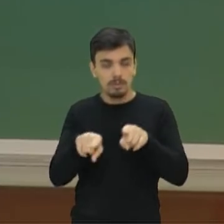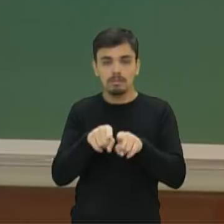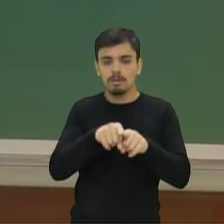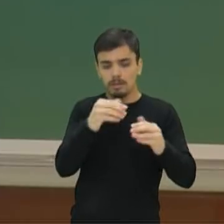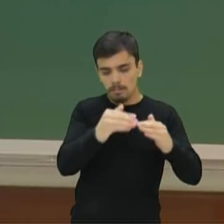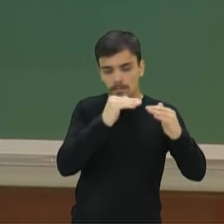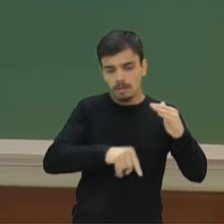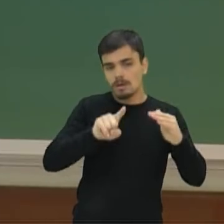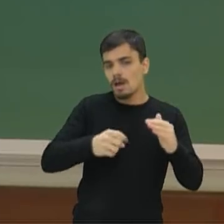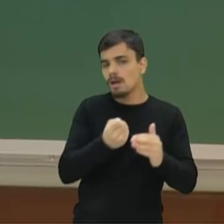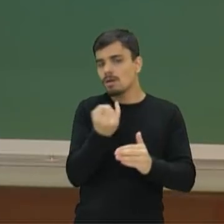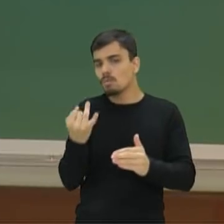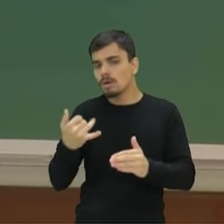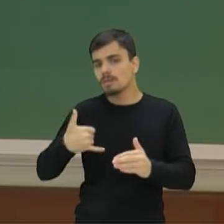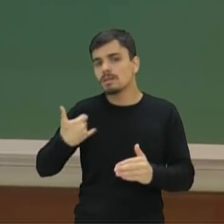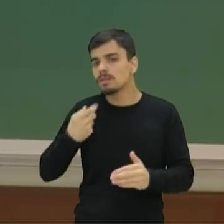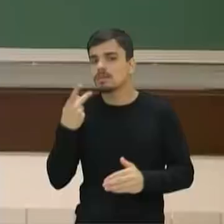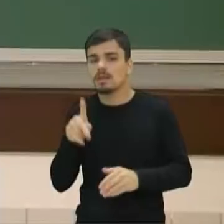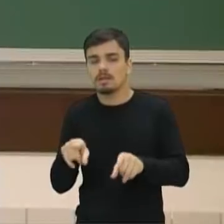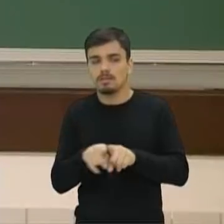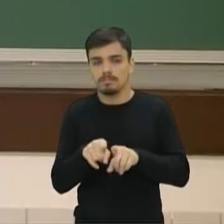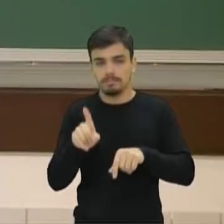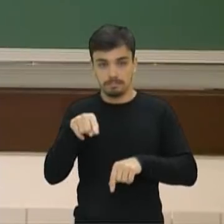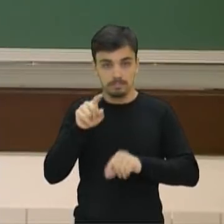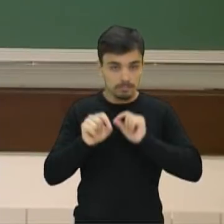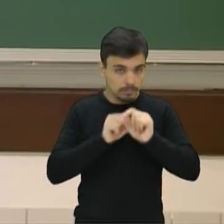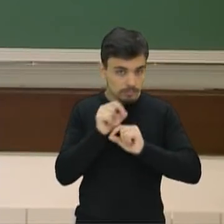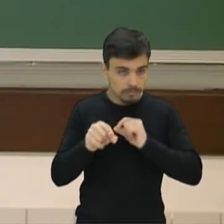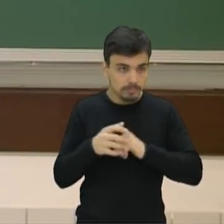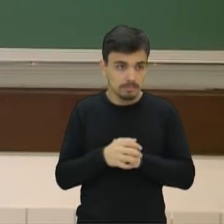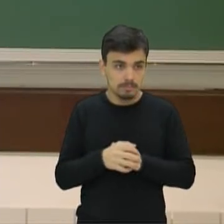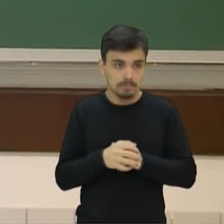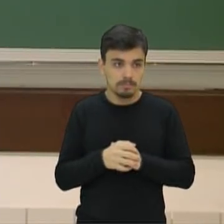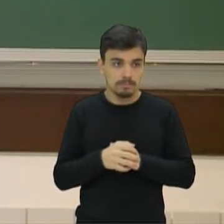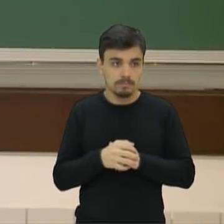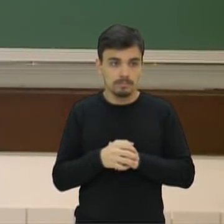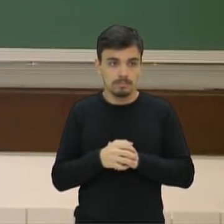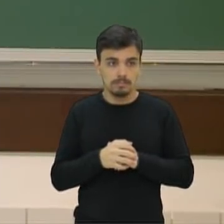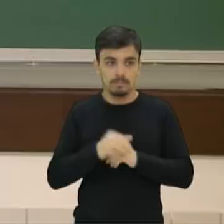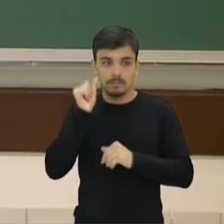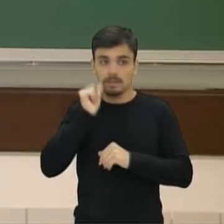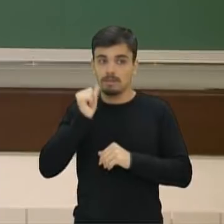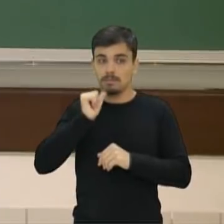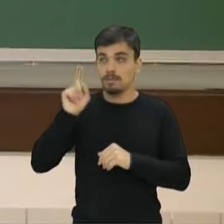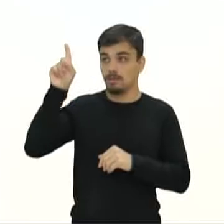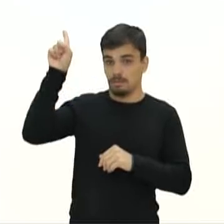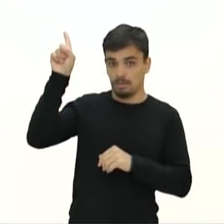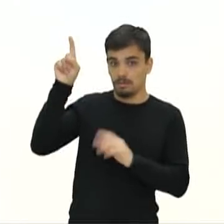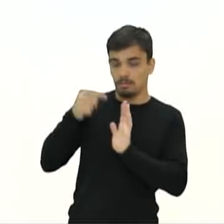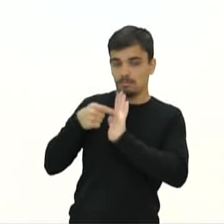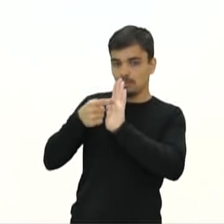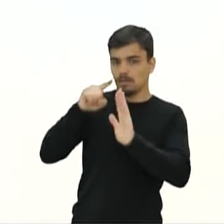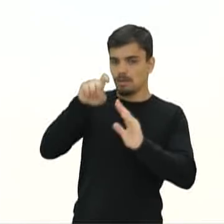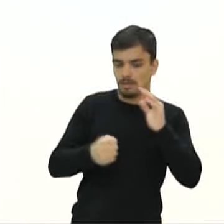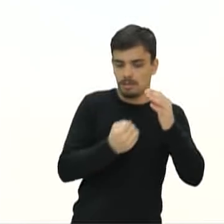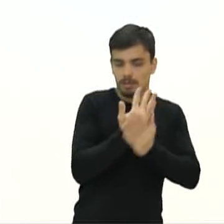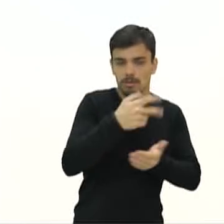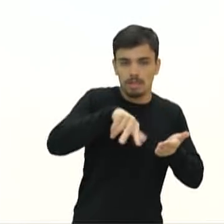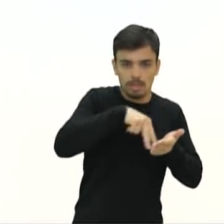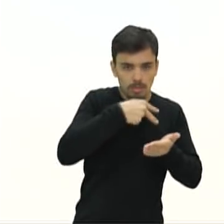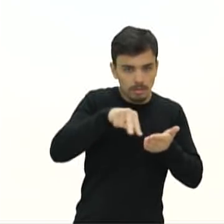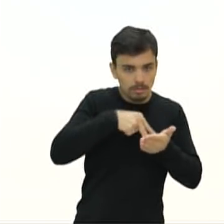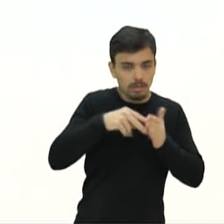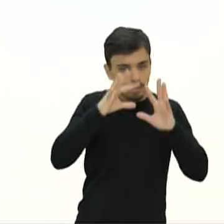tem? She is 14 years old, certo? Então, Jalaiah, essa menininha aqui, que criou essa dança que